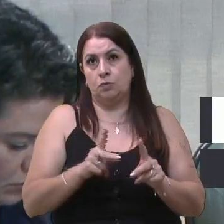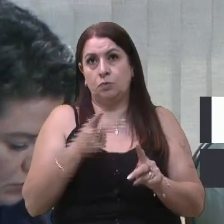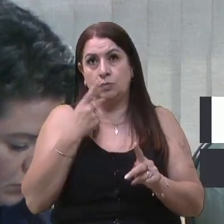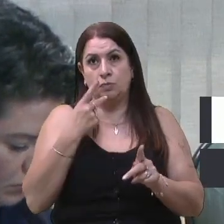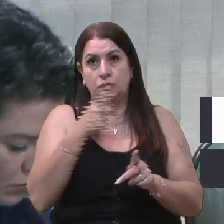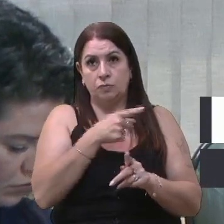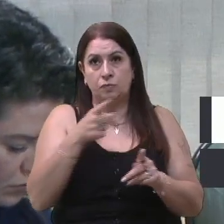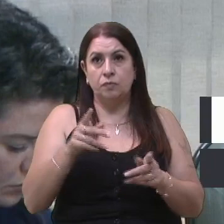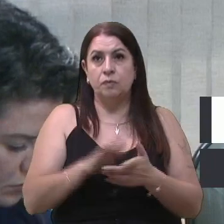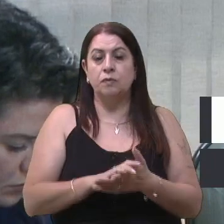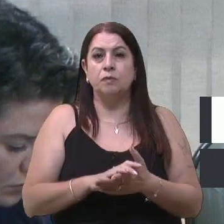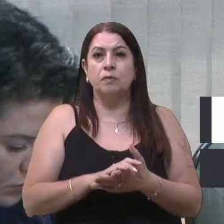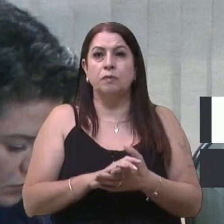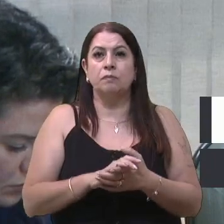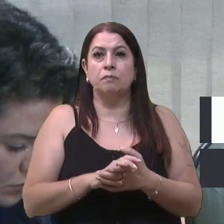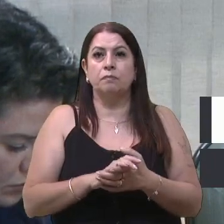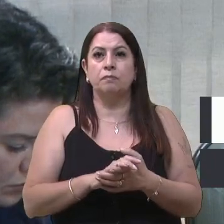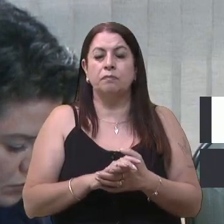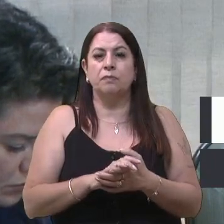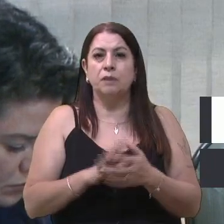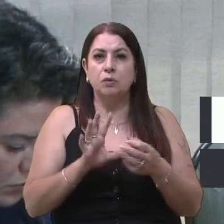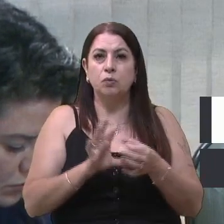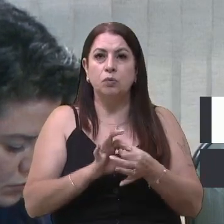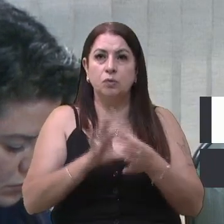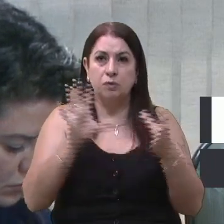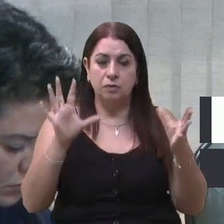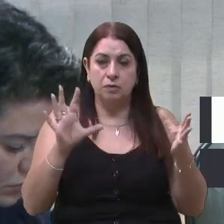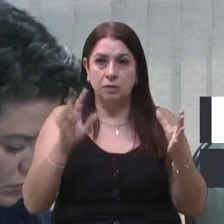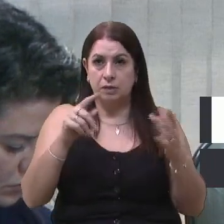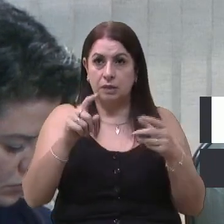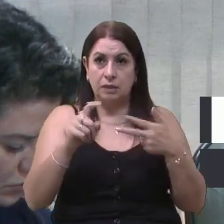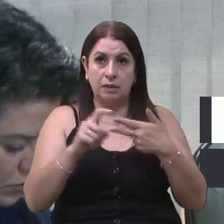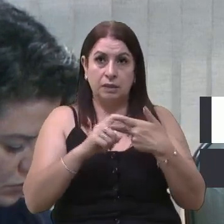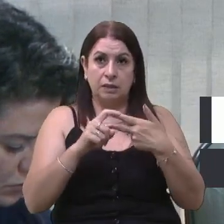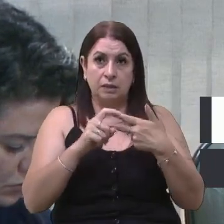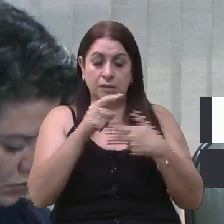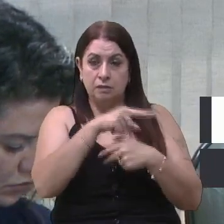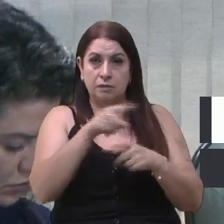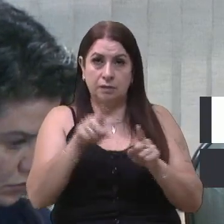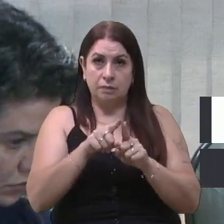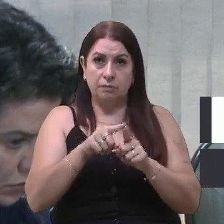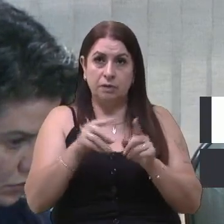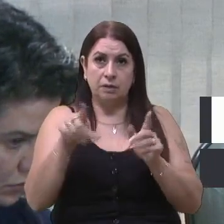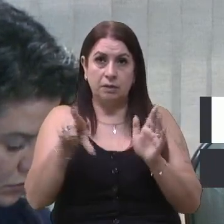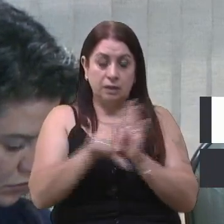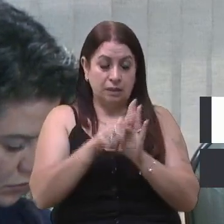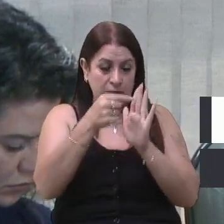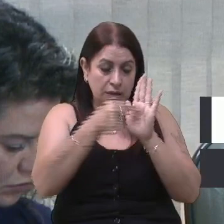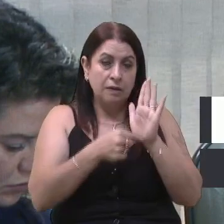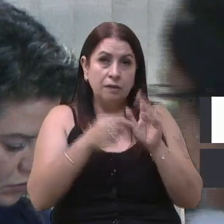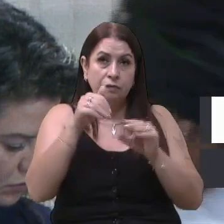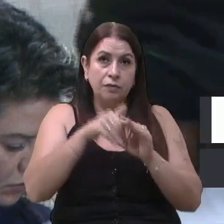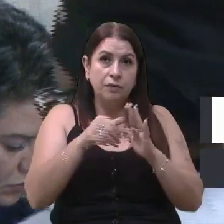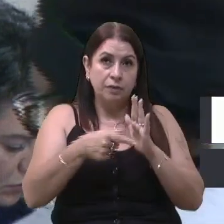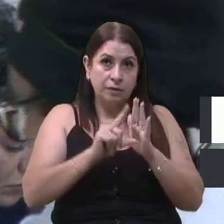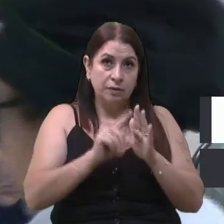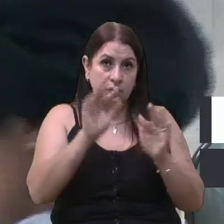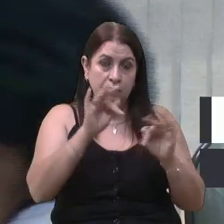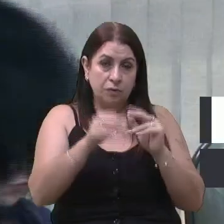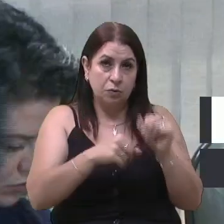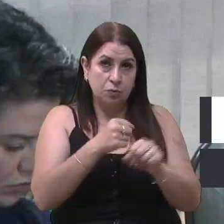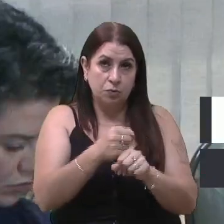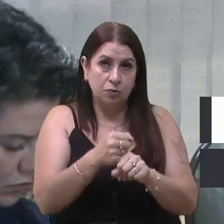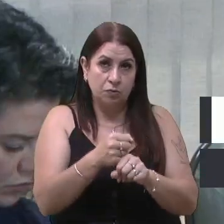falando de autorizar o Executivo, e aqui por uma questão legal, que nós temos que votar antes do final do ano